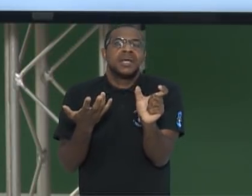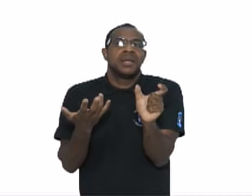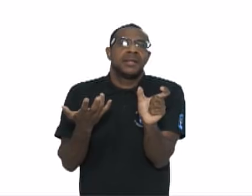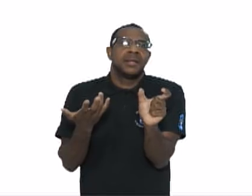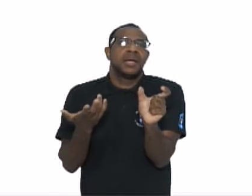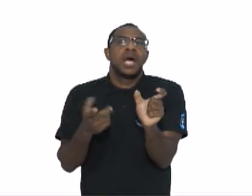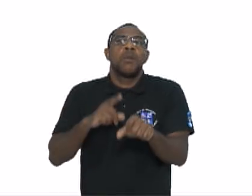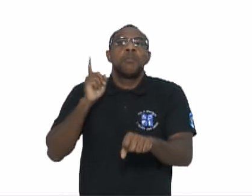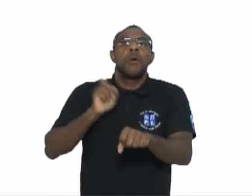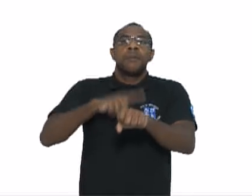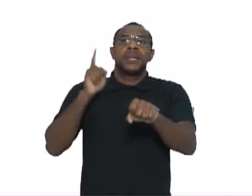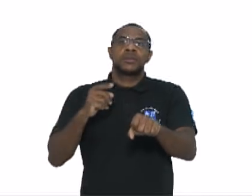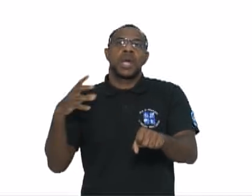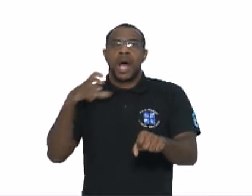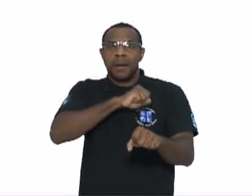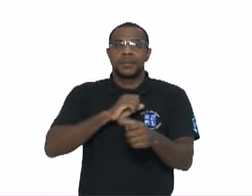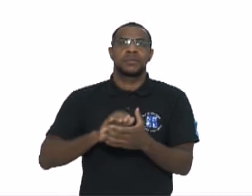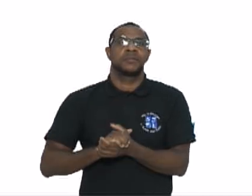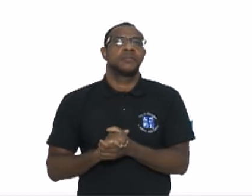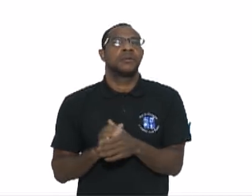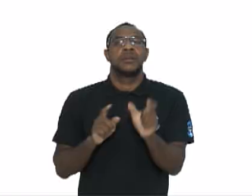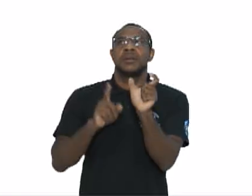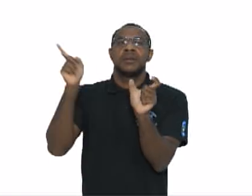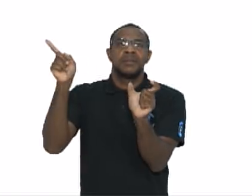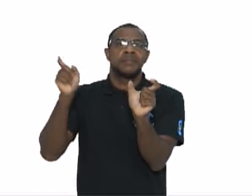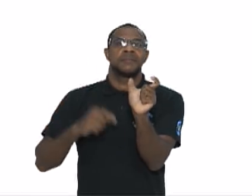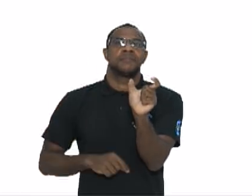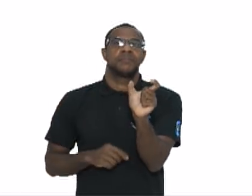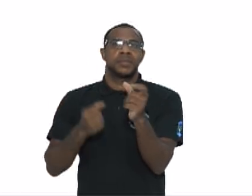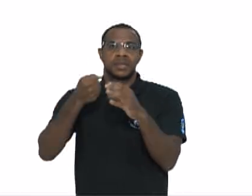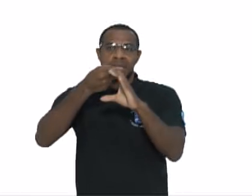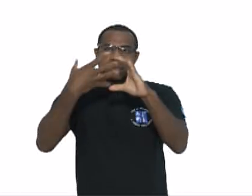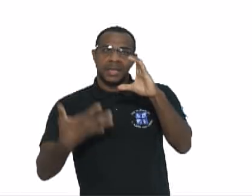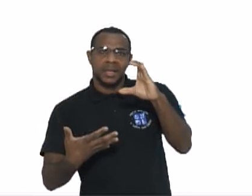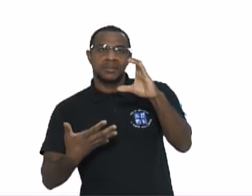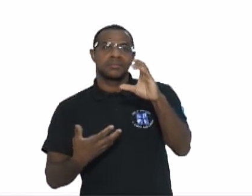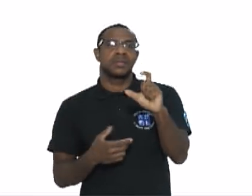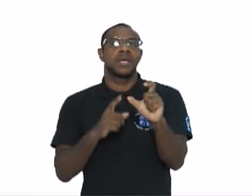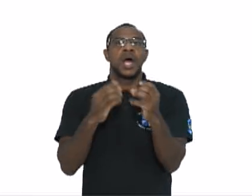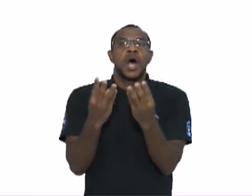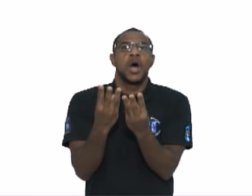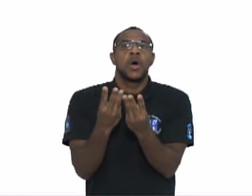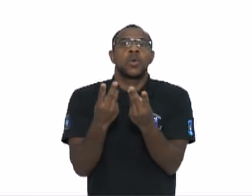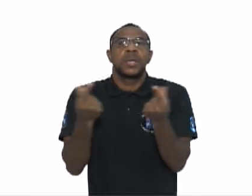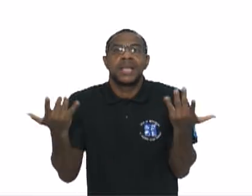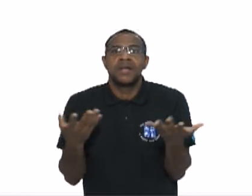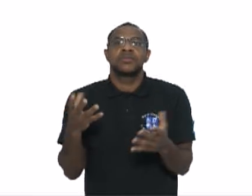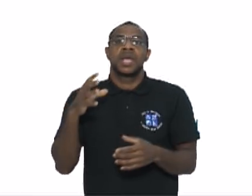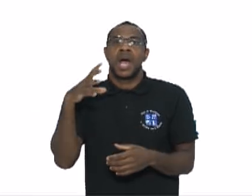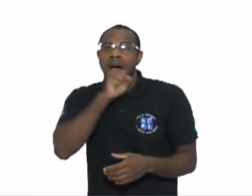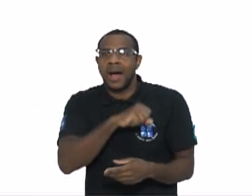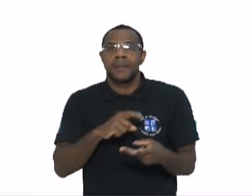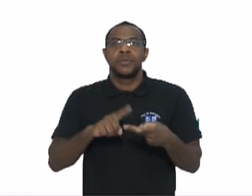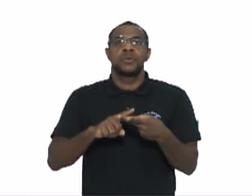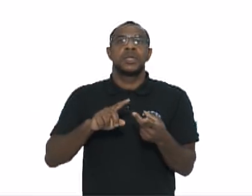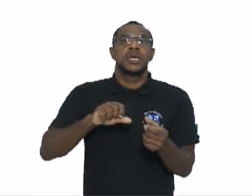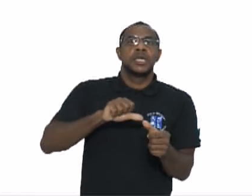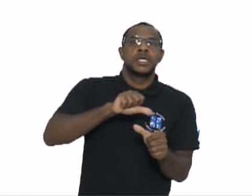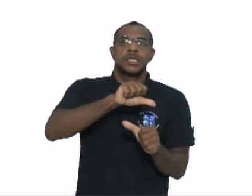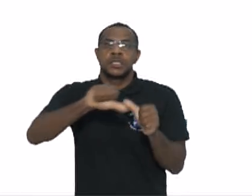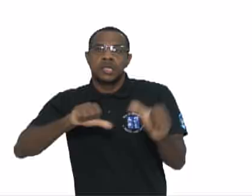as características do que é efêmero: brevidade, fugacidade, qualidade do que é breve,